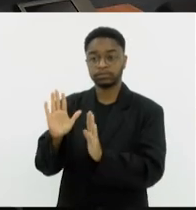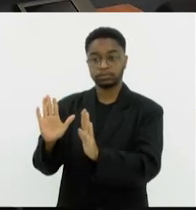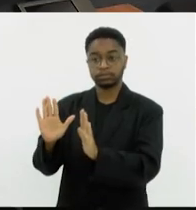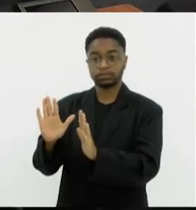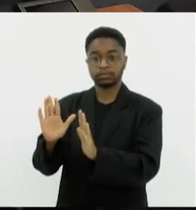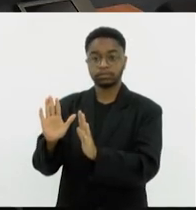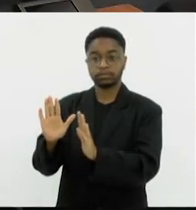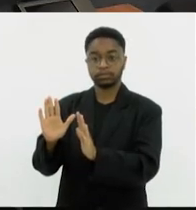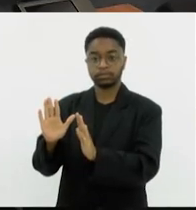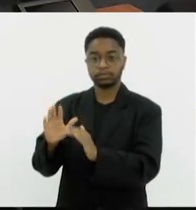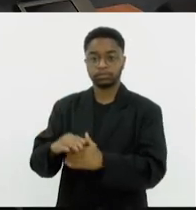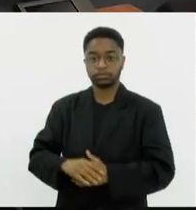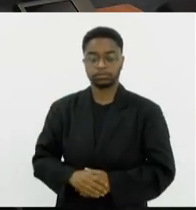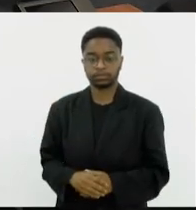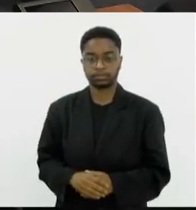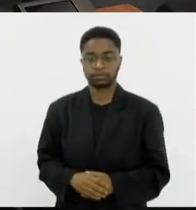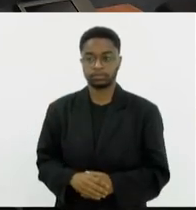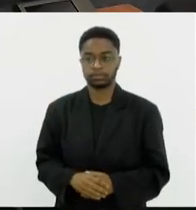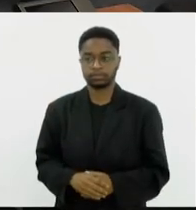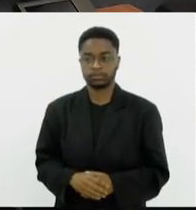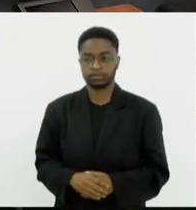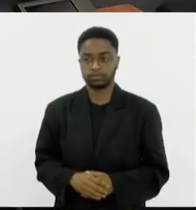interrompa.